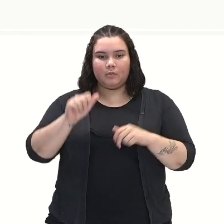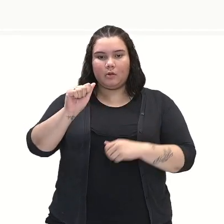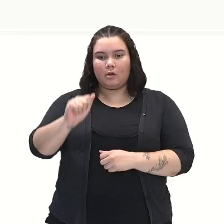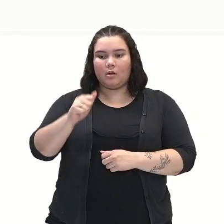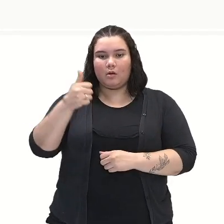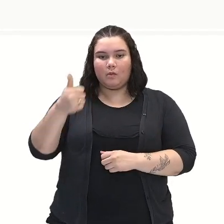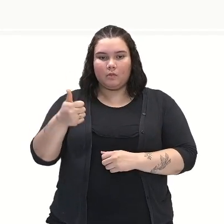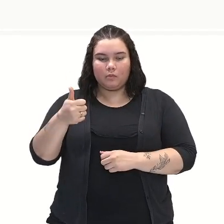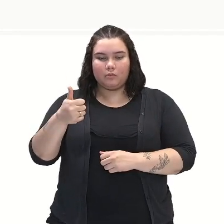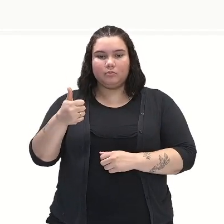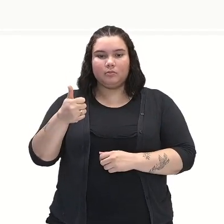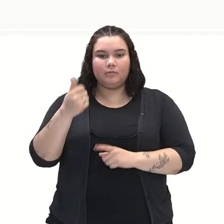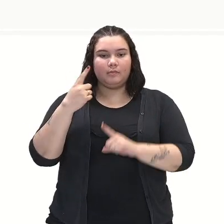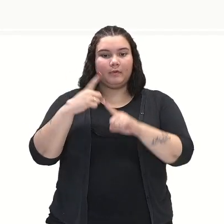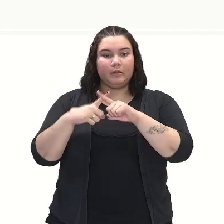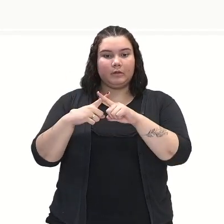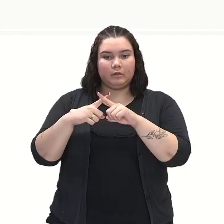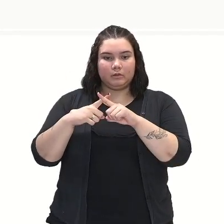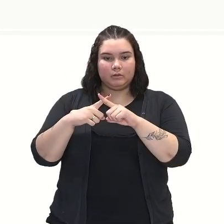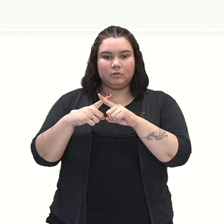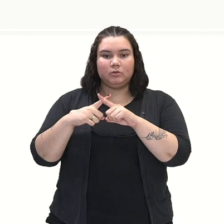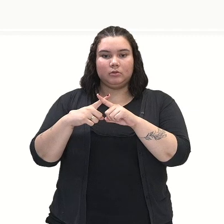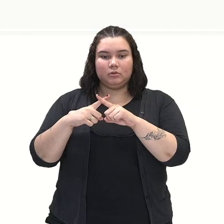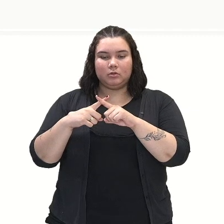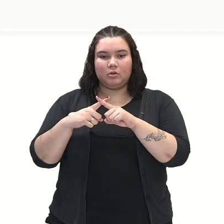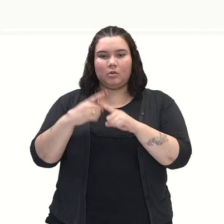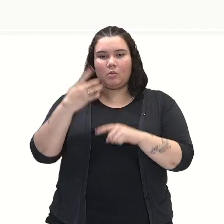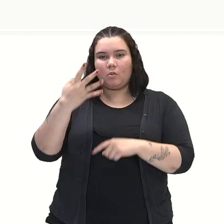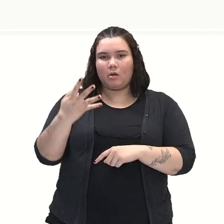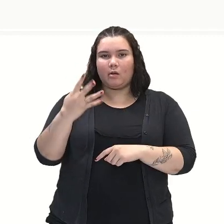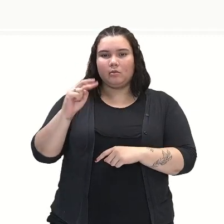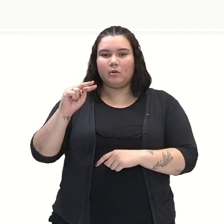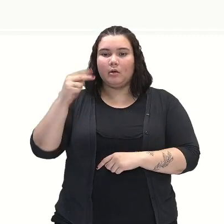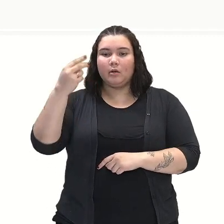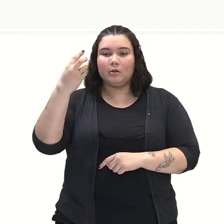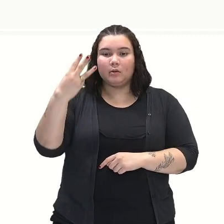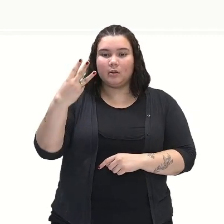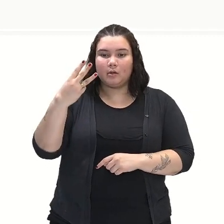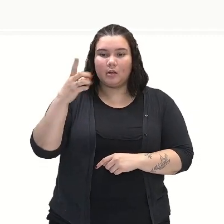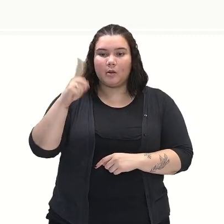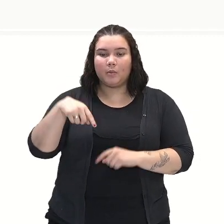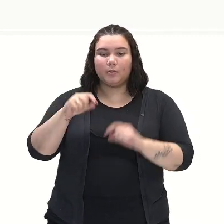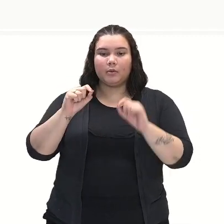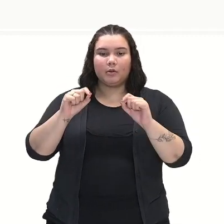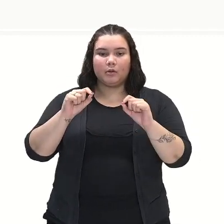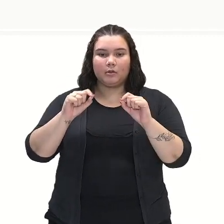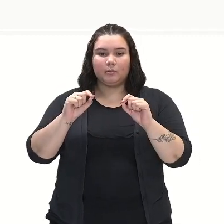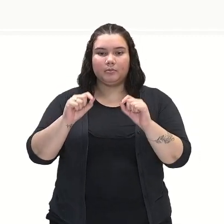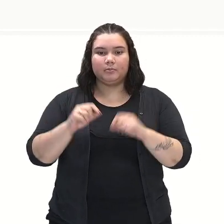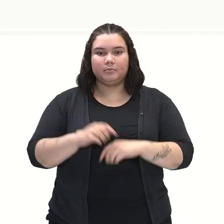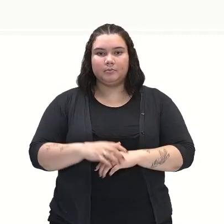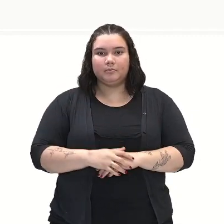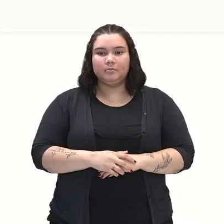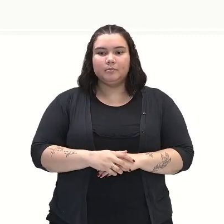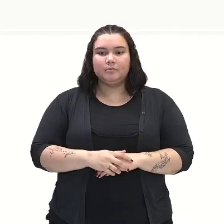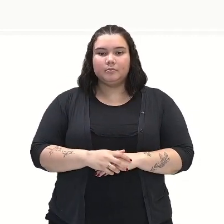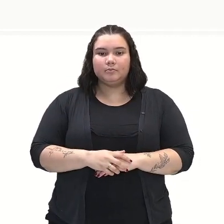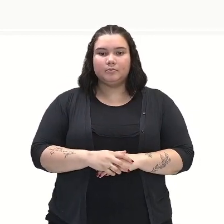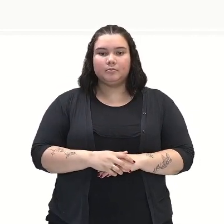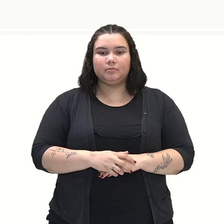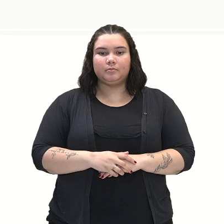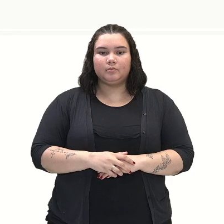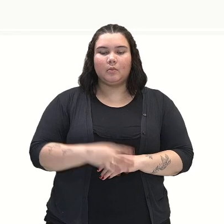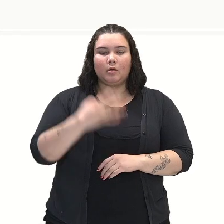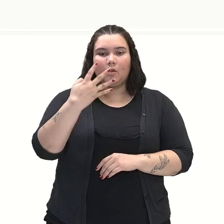1 vezes... Ora, 4 elevado a 3 é a mesma coisa, né? Que